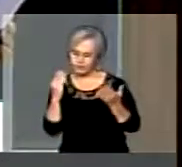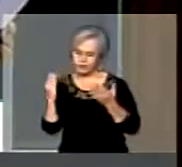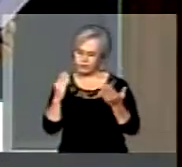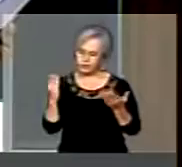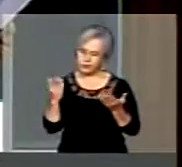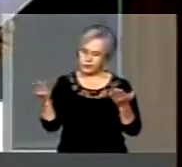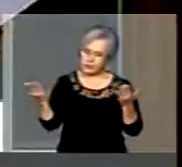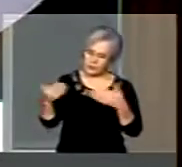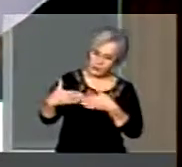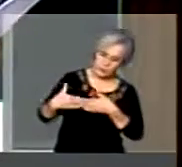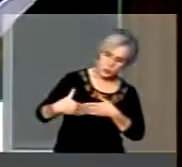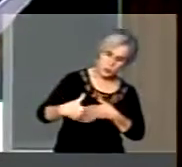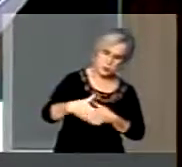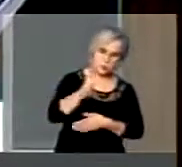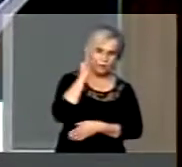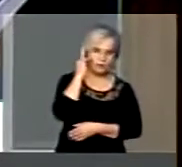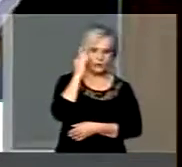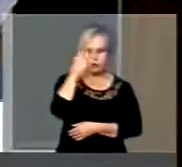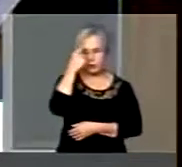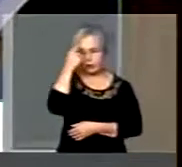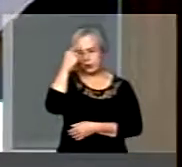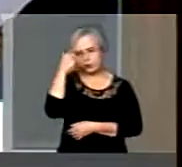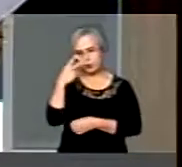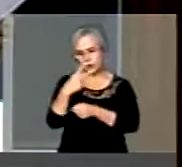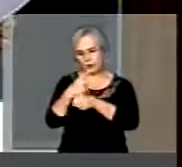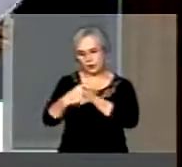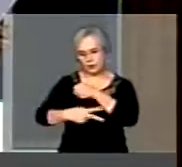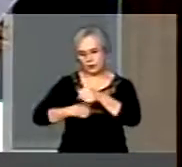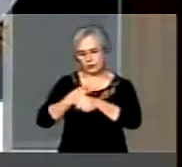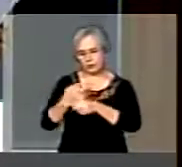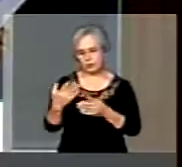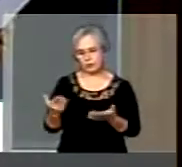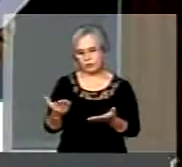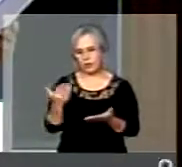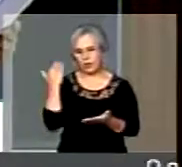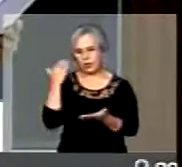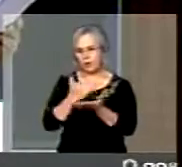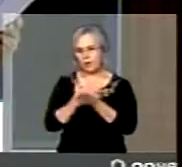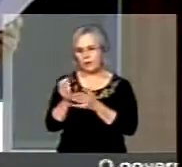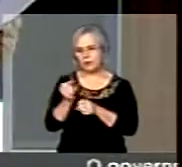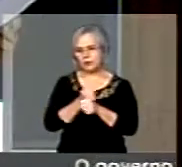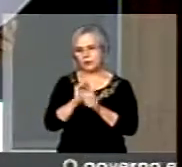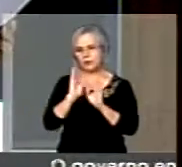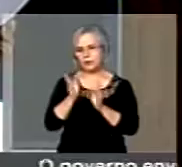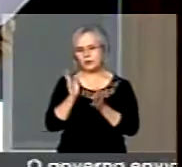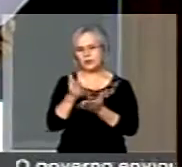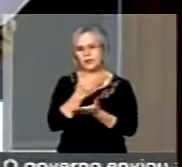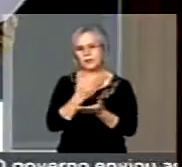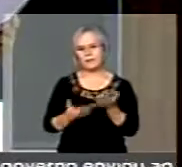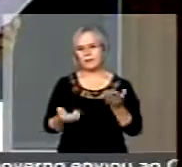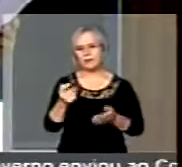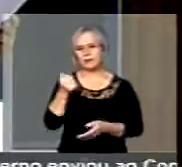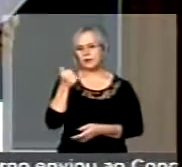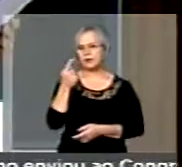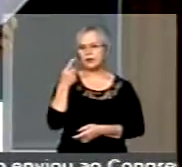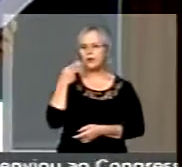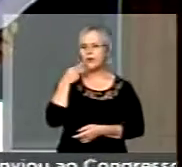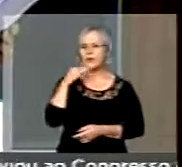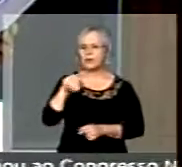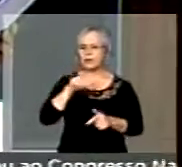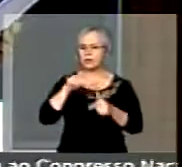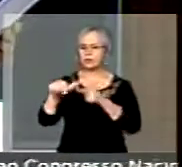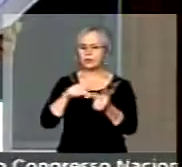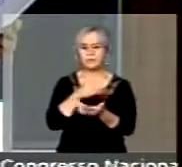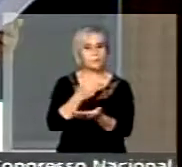os próximos 2 anos. Desde o início do ano, já houve a perda de quase 1 milhão de postos de